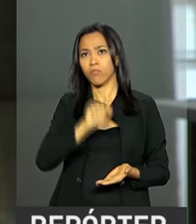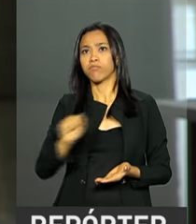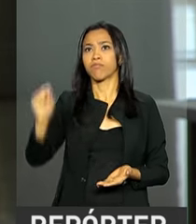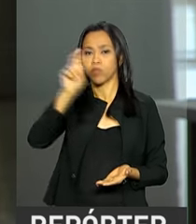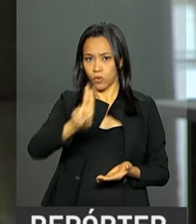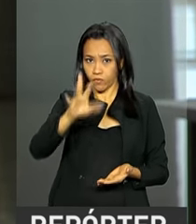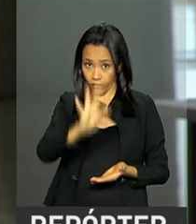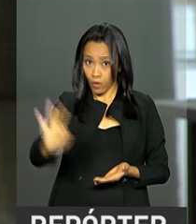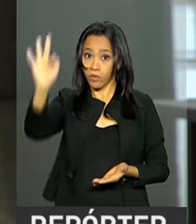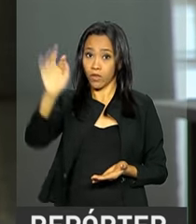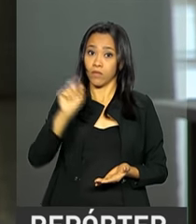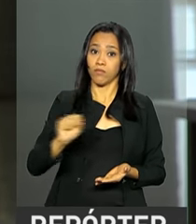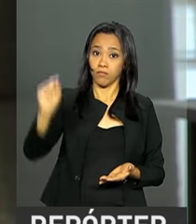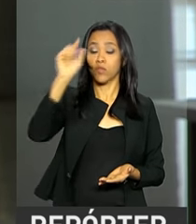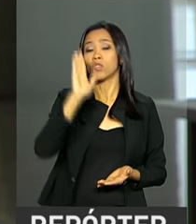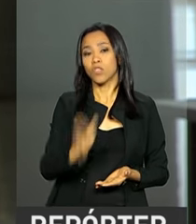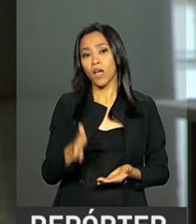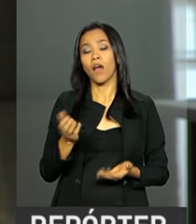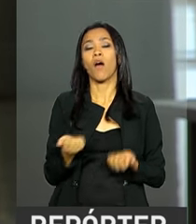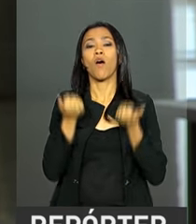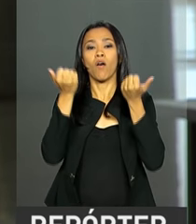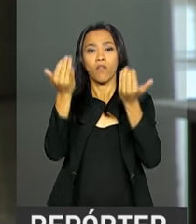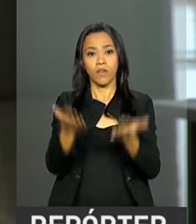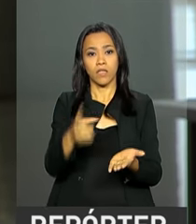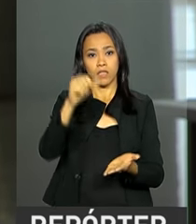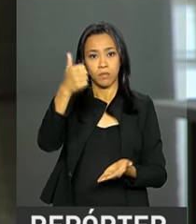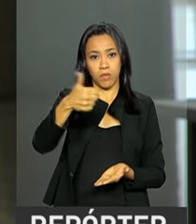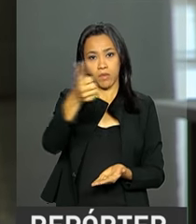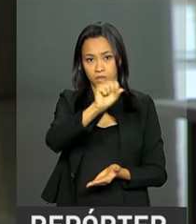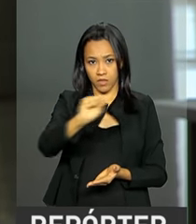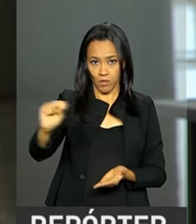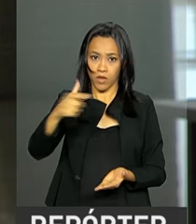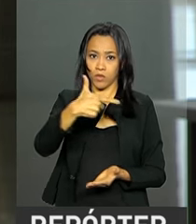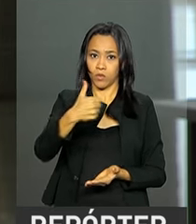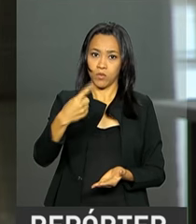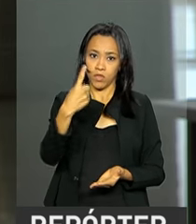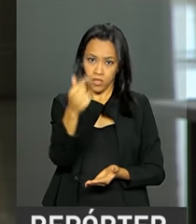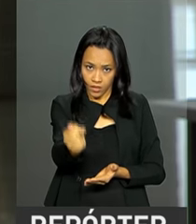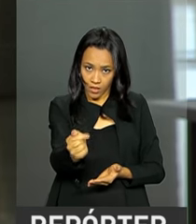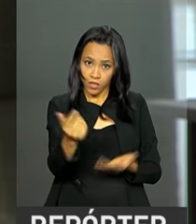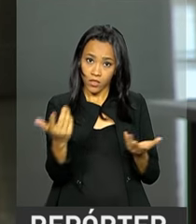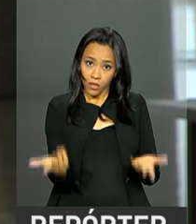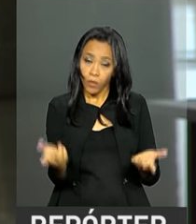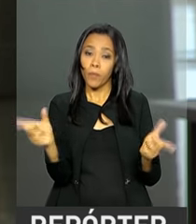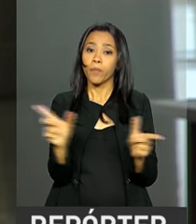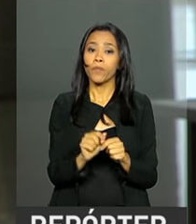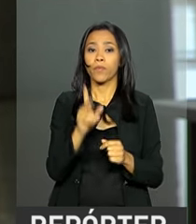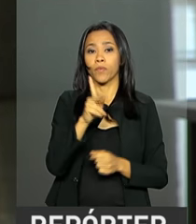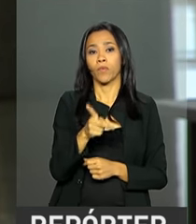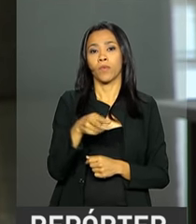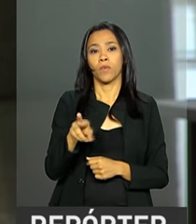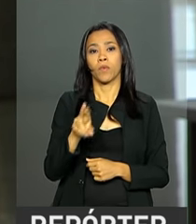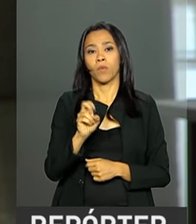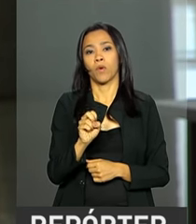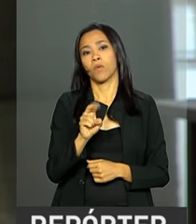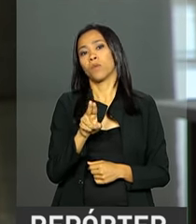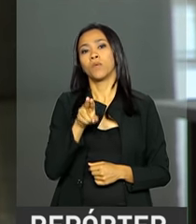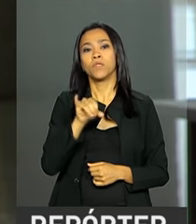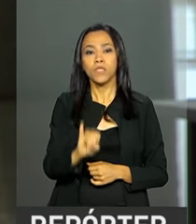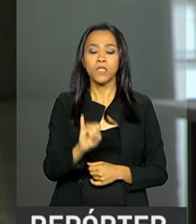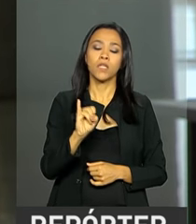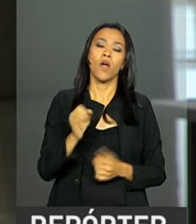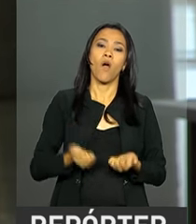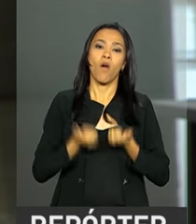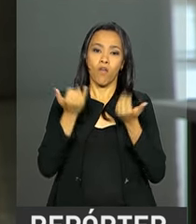ofertadas, estão sendo ofertadas nesse primeiro semestre de 2017. O Pro, a gente lembra, ele oferece aí